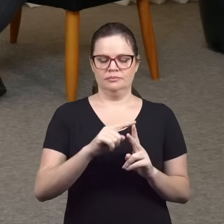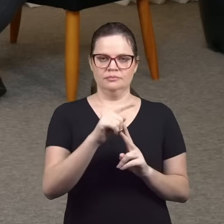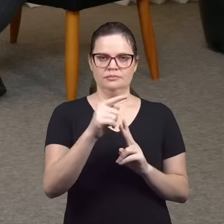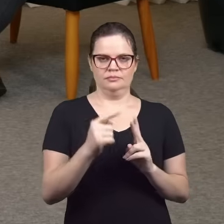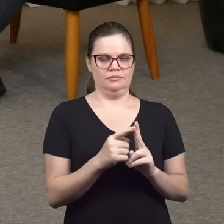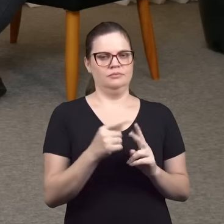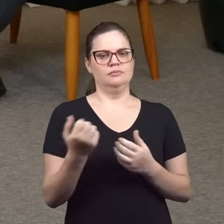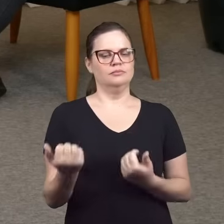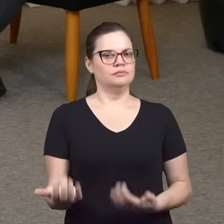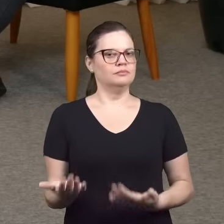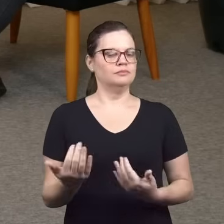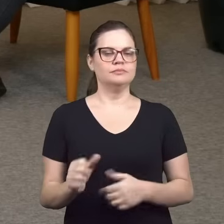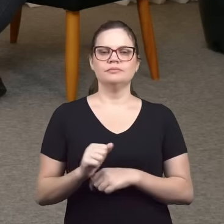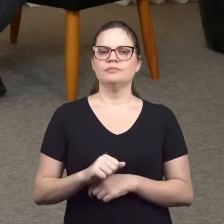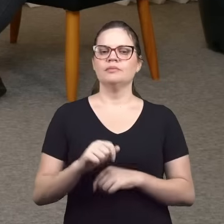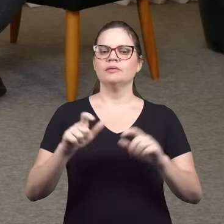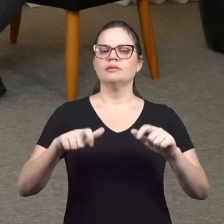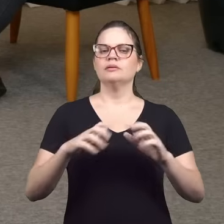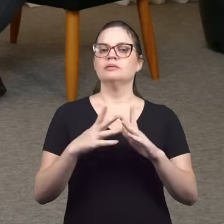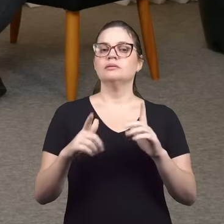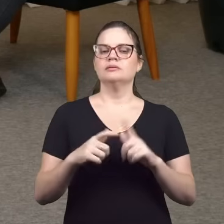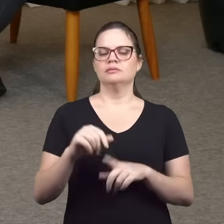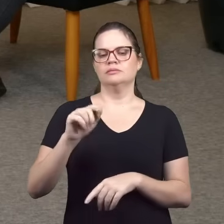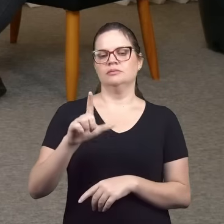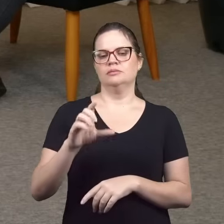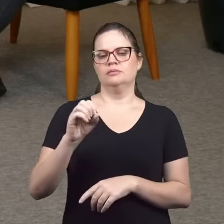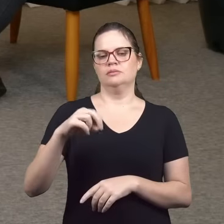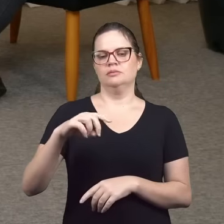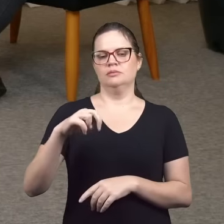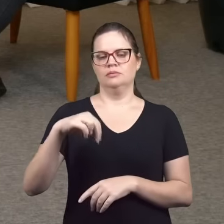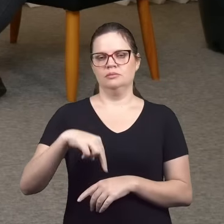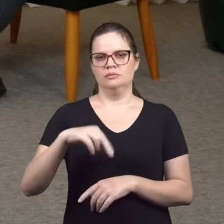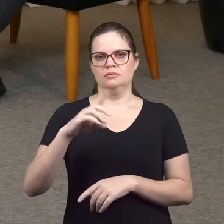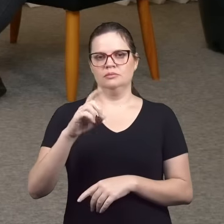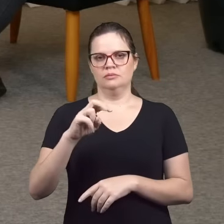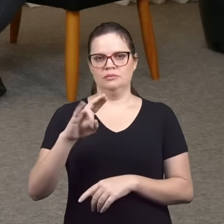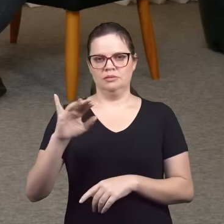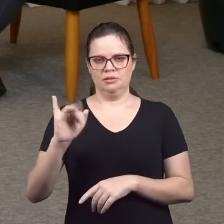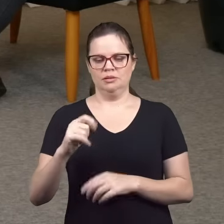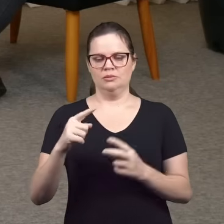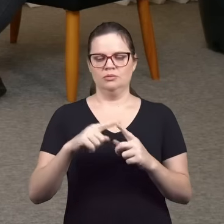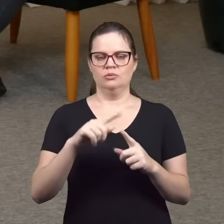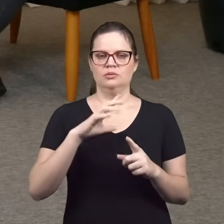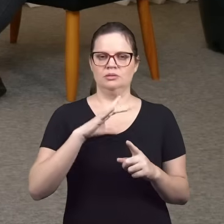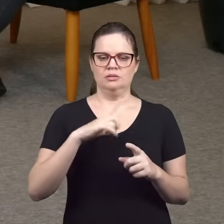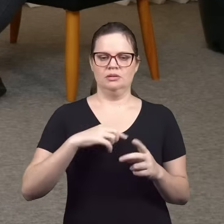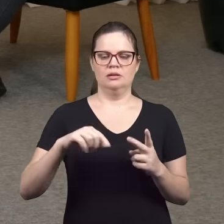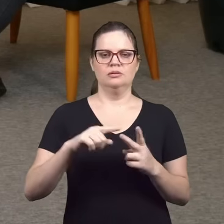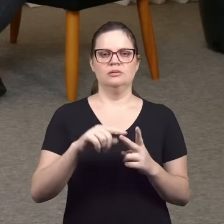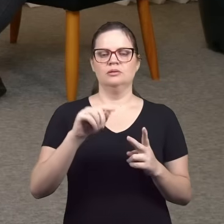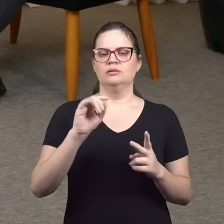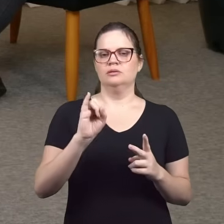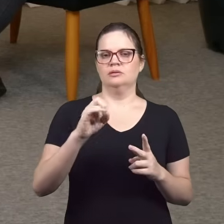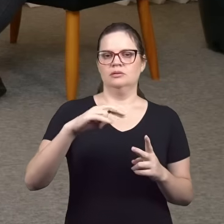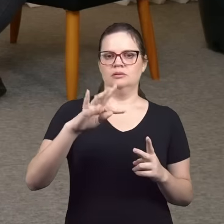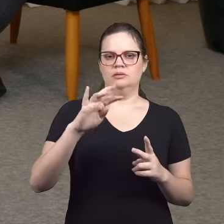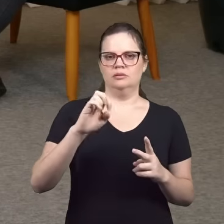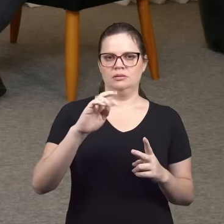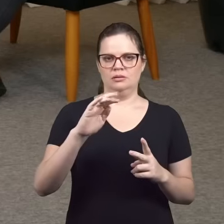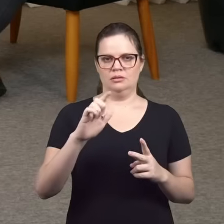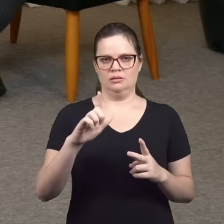igrejas de Londrina. Qual igreja que você está? Jardim Interlagos, pastor. Jardim Interlagos, Wesley? Londrina Centro. Londrina Centro, muito bem.